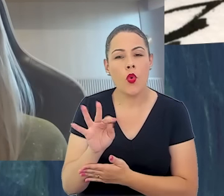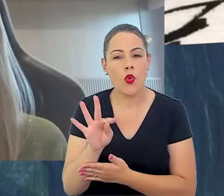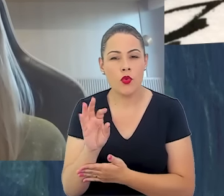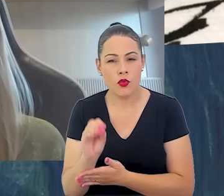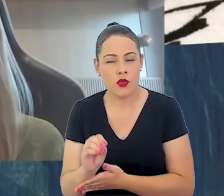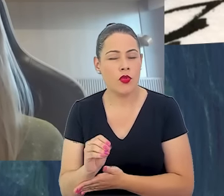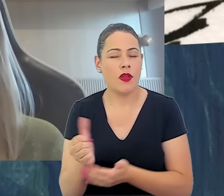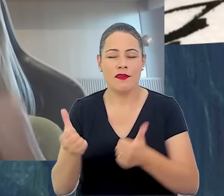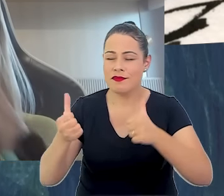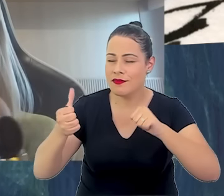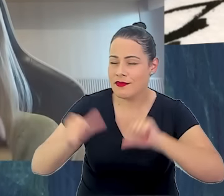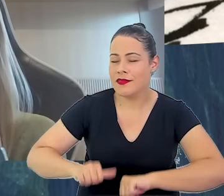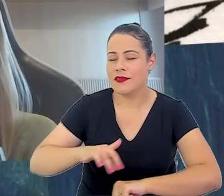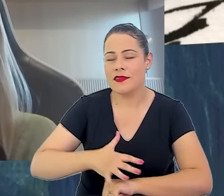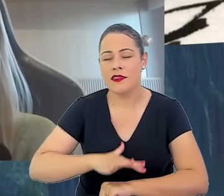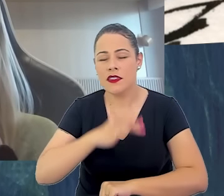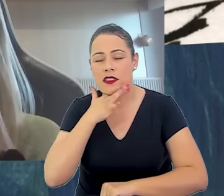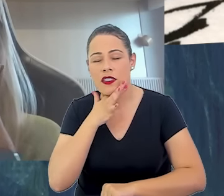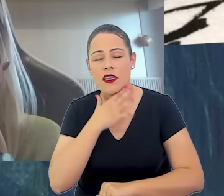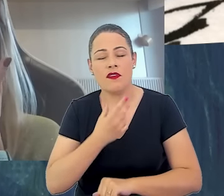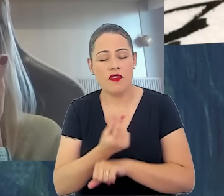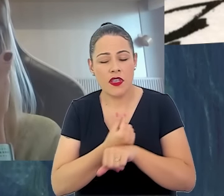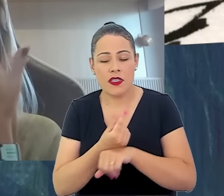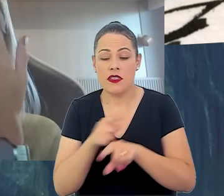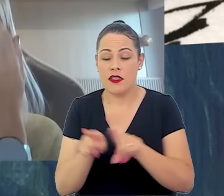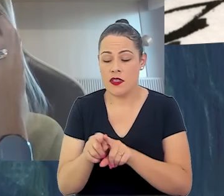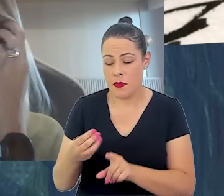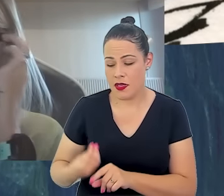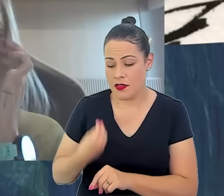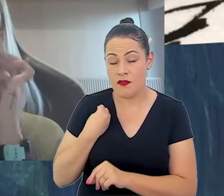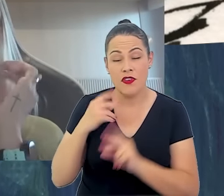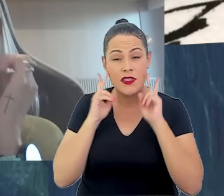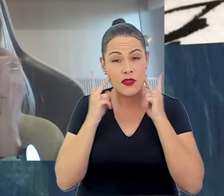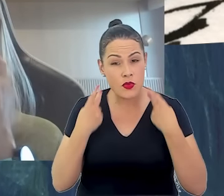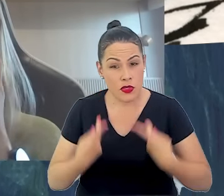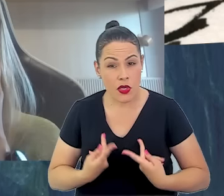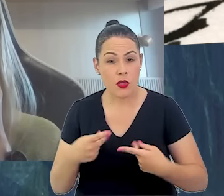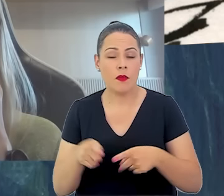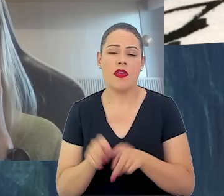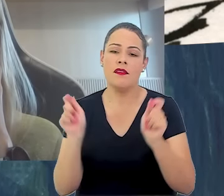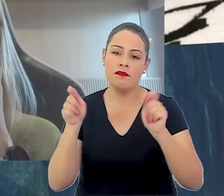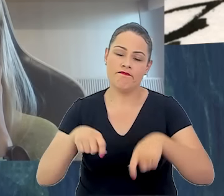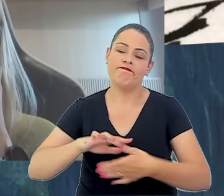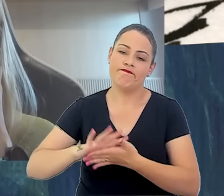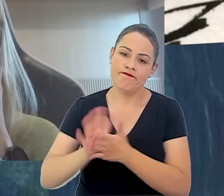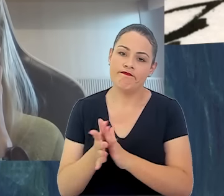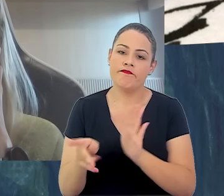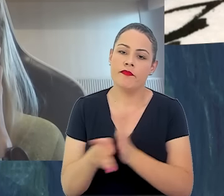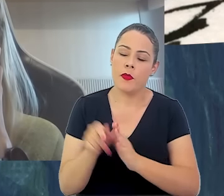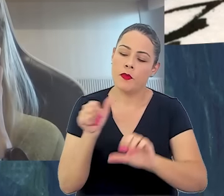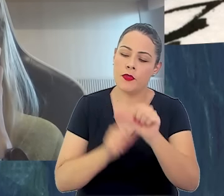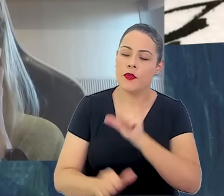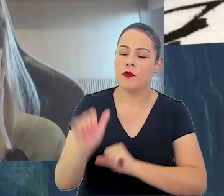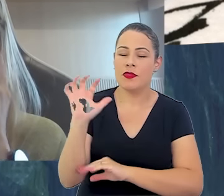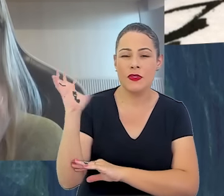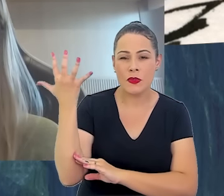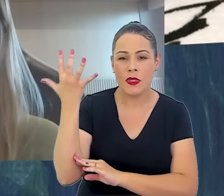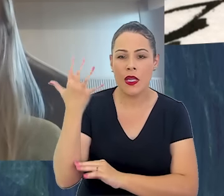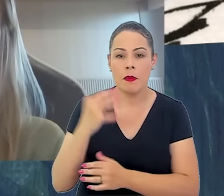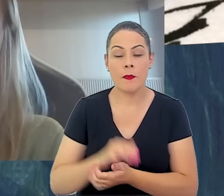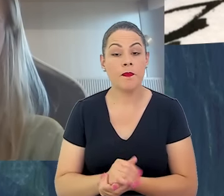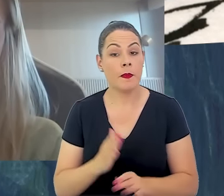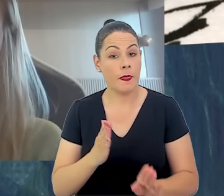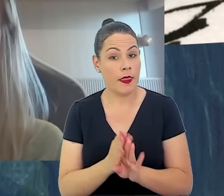trágico financeiro e também em vidas humanas, do que pode ocorrer com as mudanças